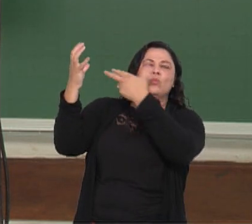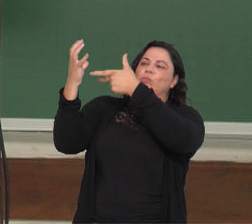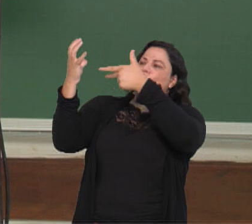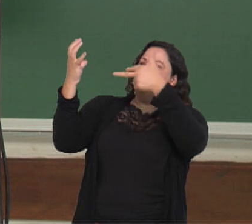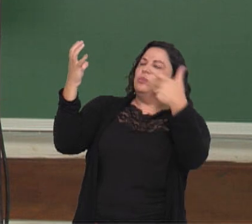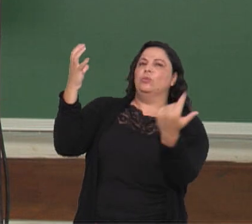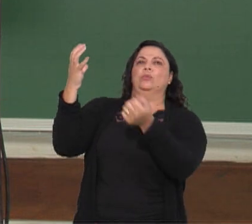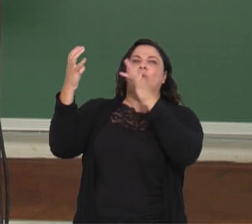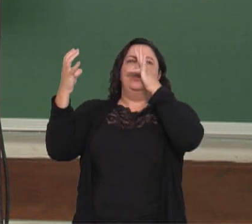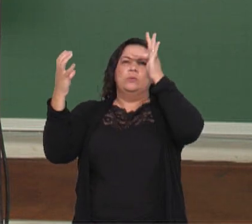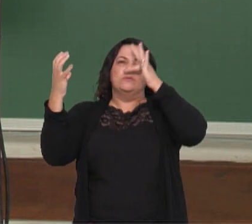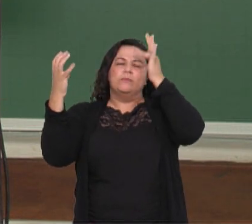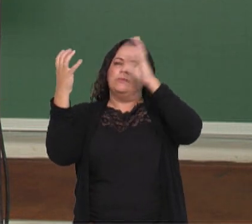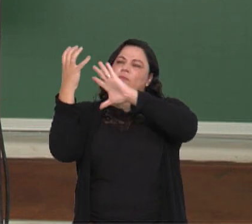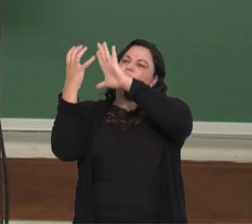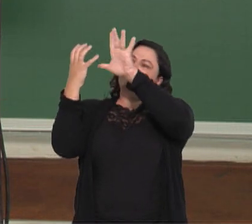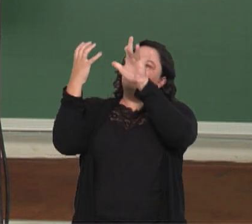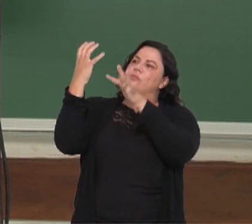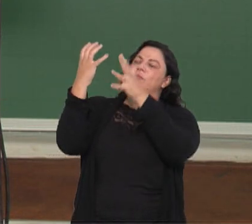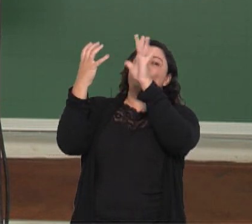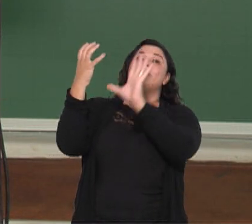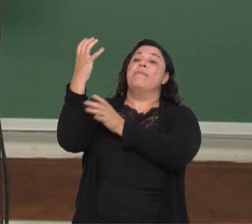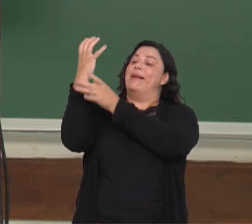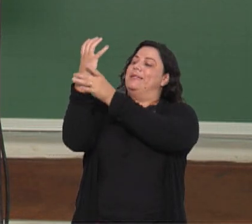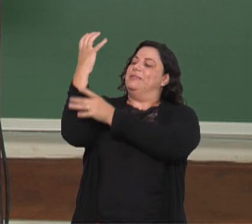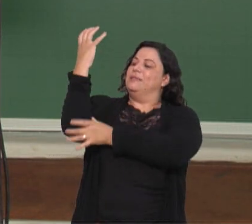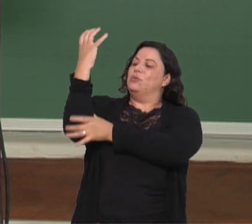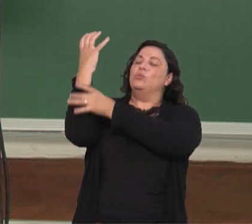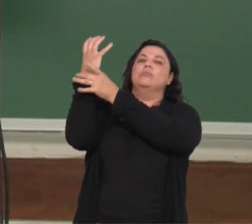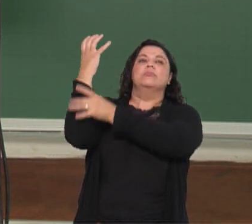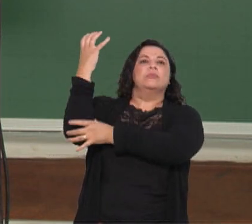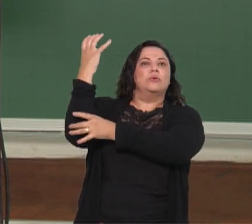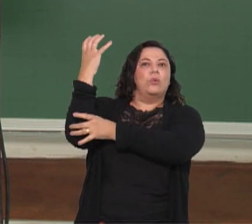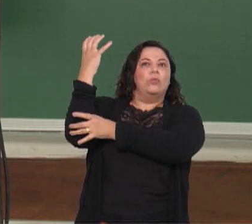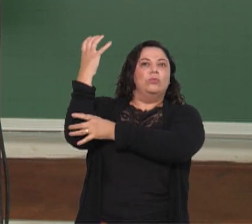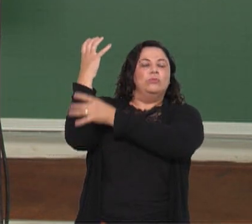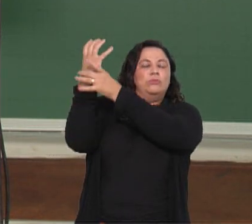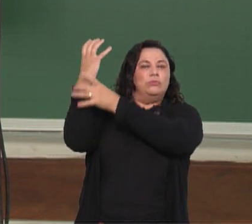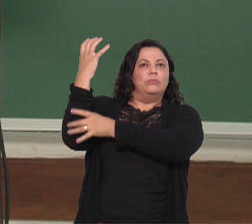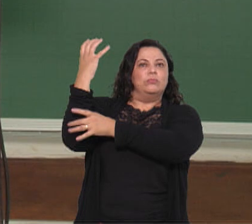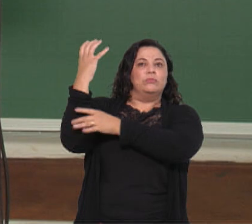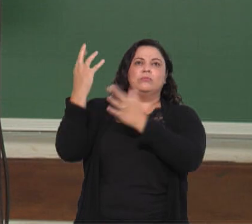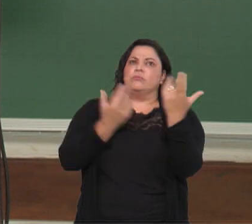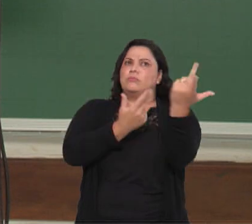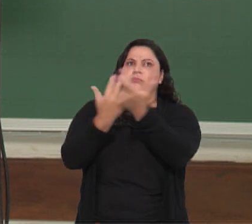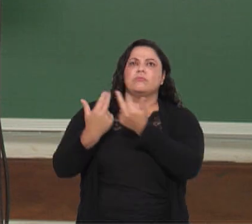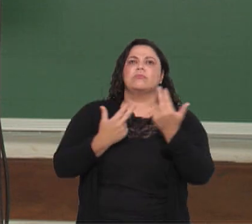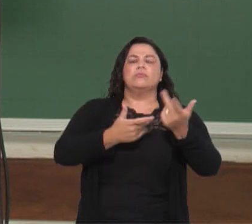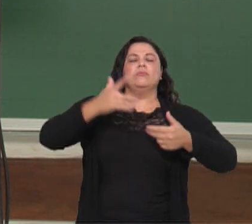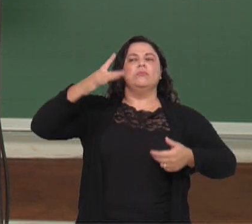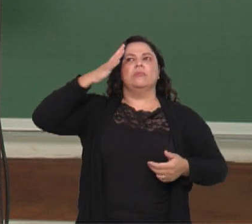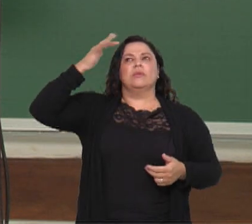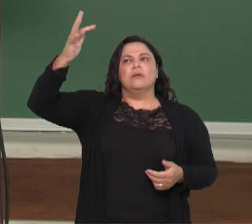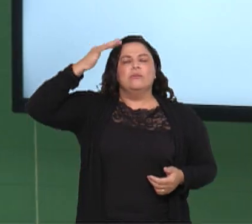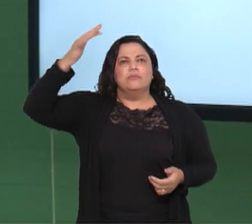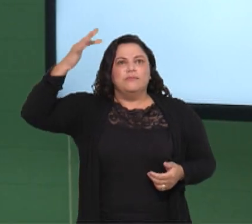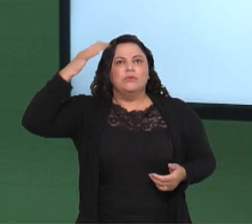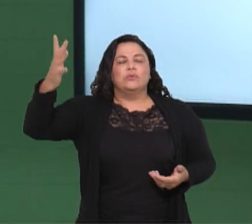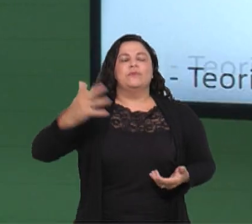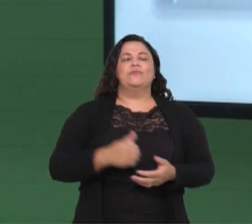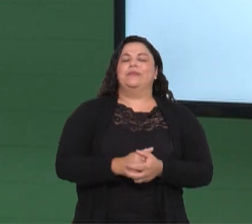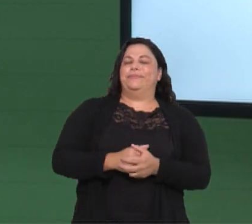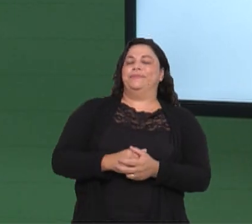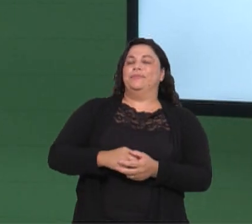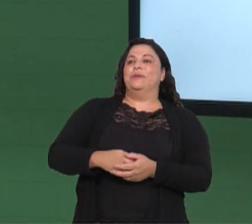flores, bem florida, só que é sustentada a partir de um tronco central. A mesma coisa é a teoria da filosofia. Para o Platão, a teoria